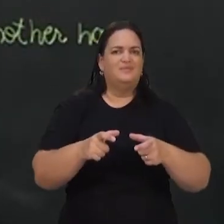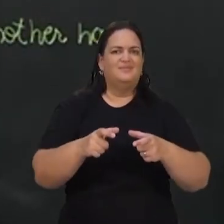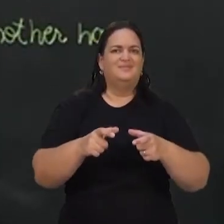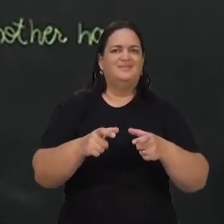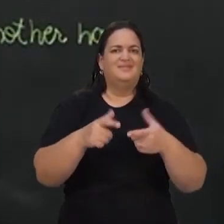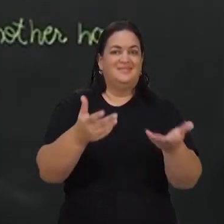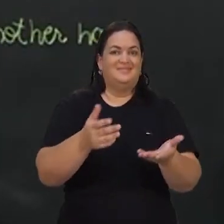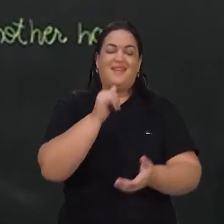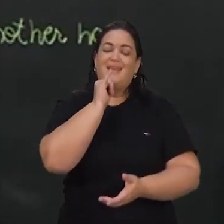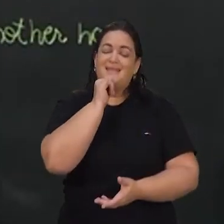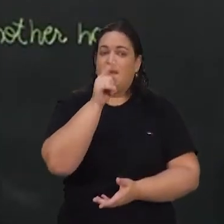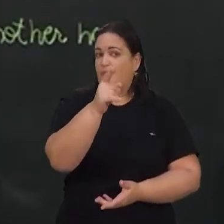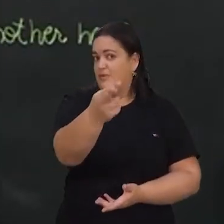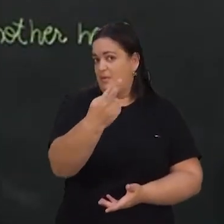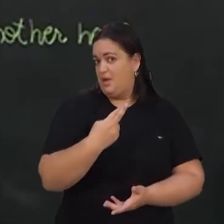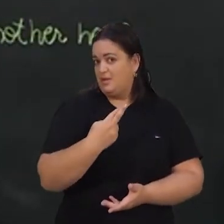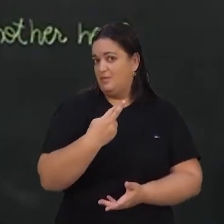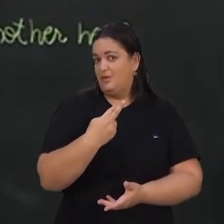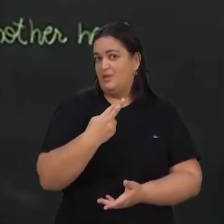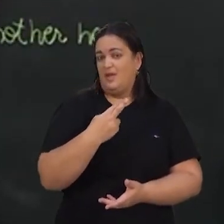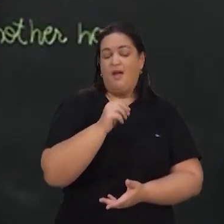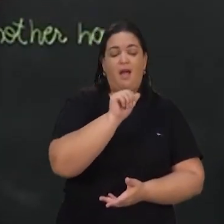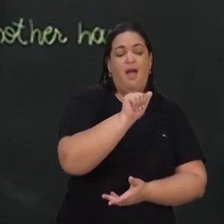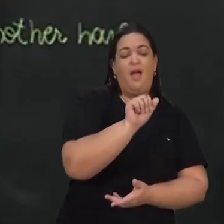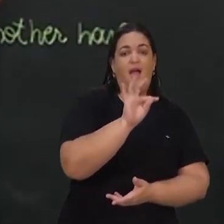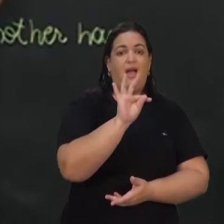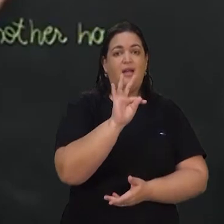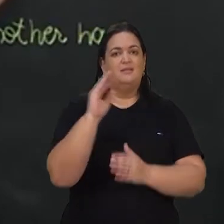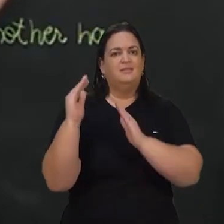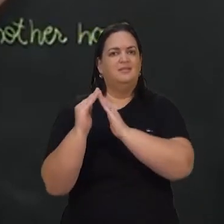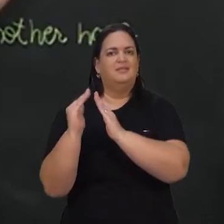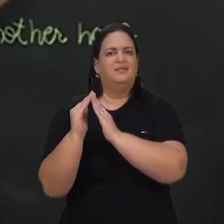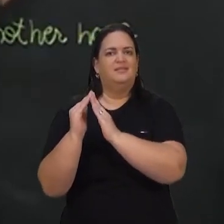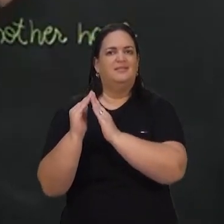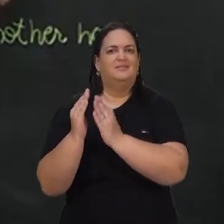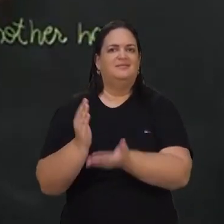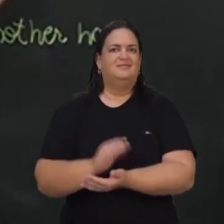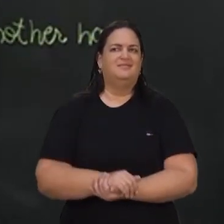casa. Ah, right, at home.